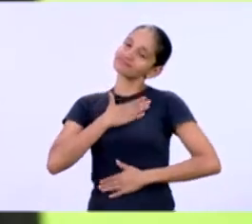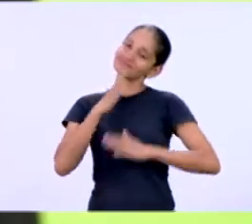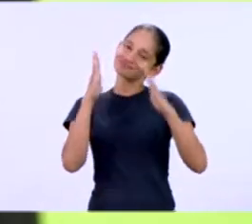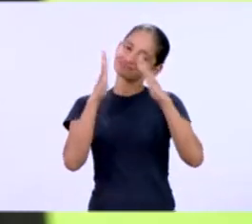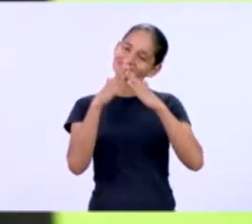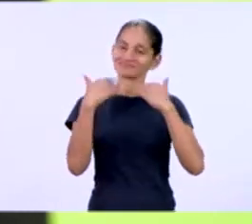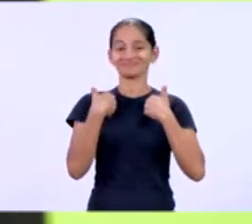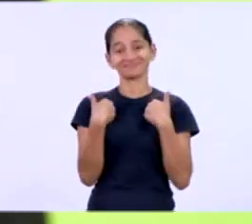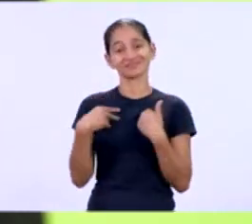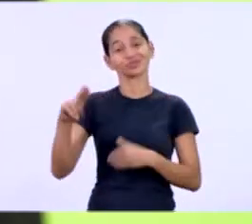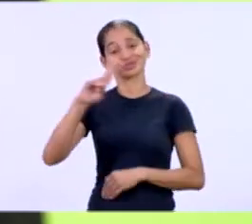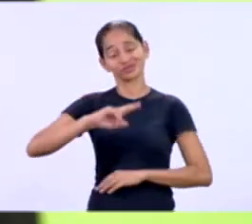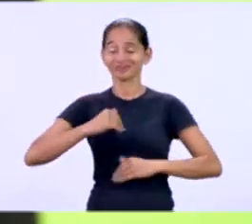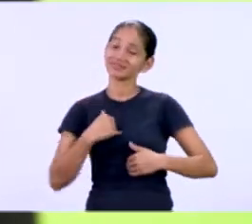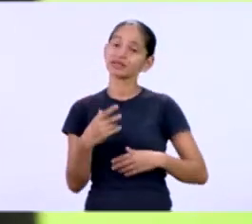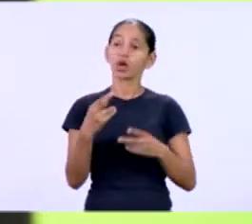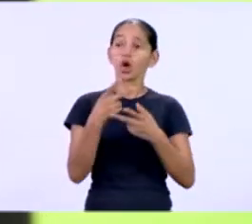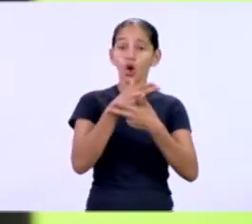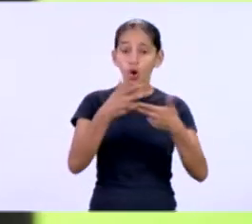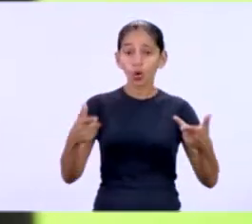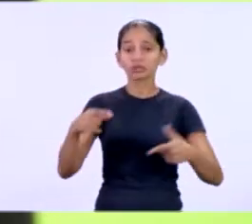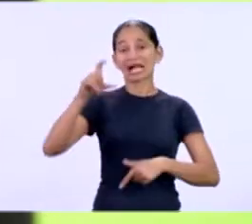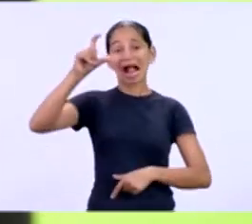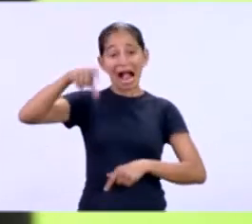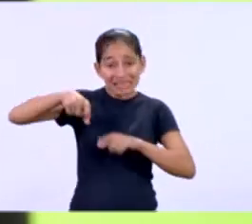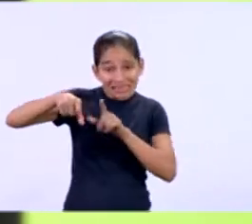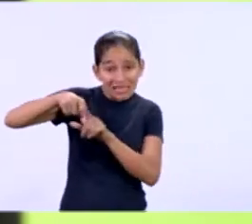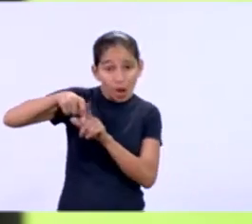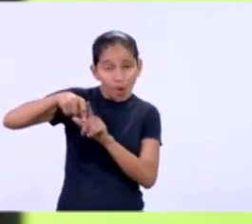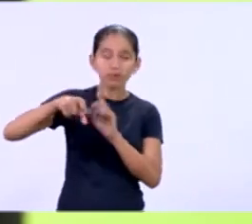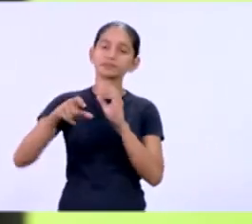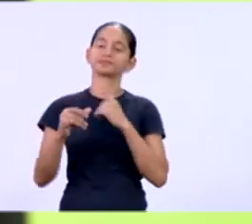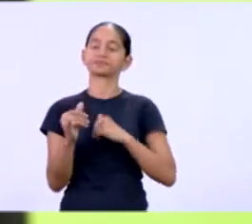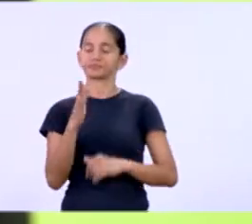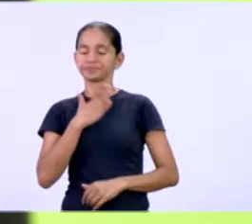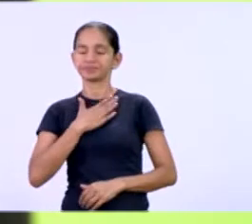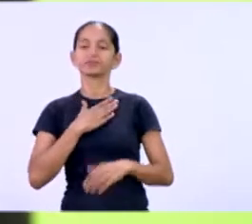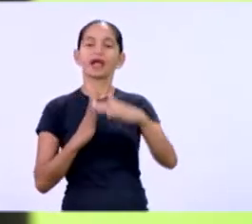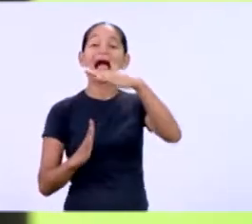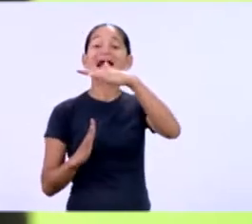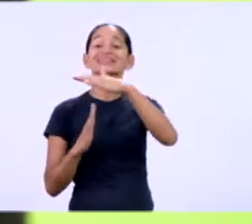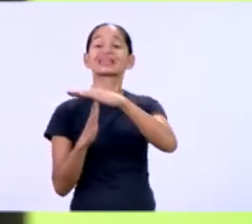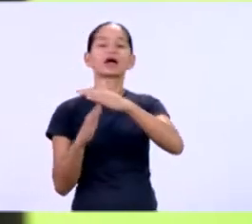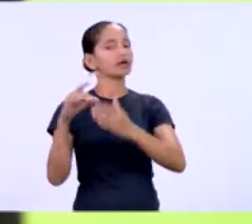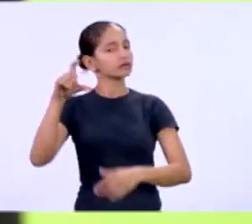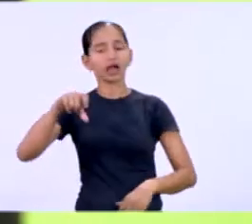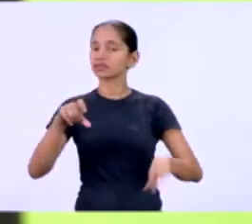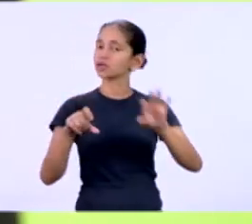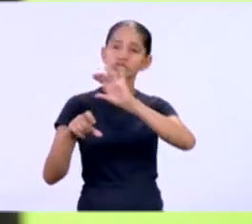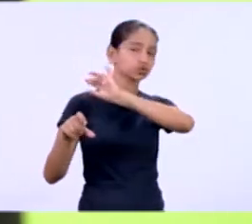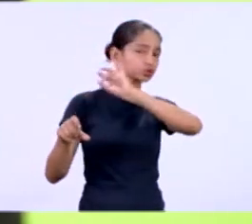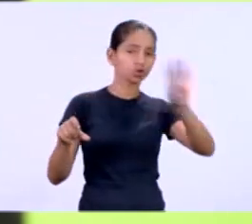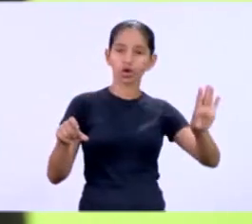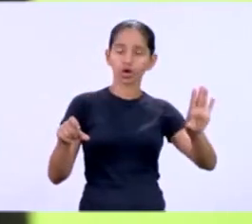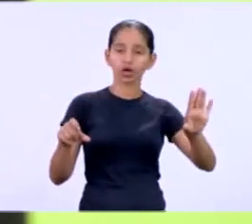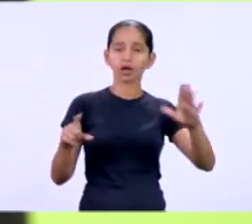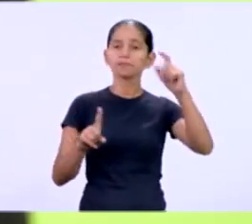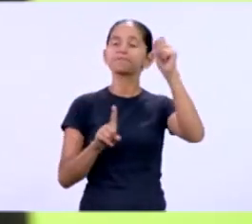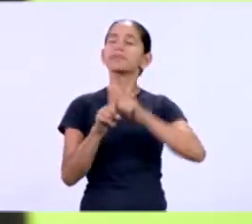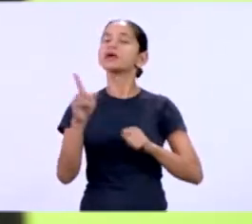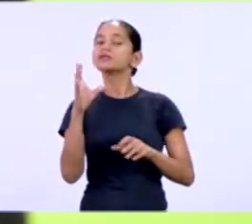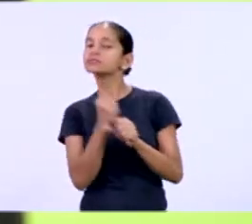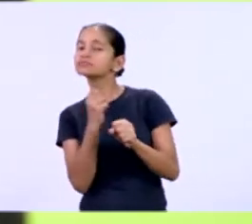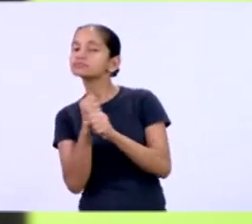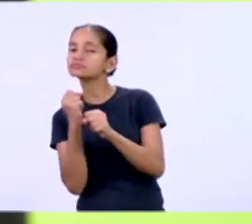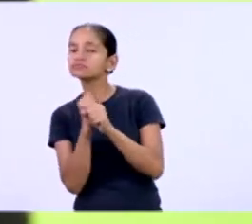casa. Como eu faço a maioria das minhas compras por cartão de crédito, eu inseri um limite no meu cartão que supre minhas despesas mensais.